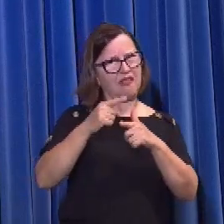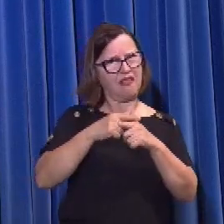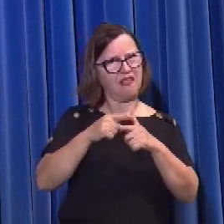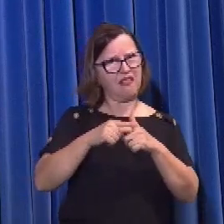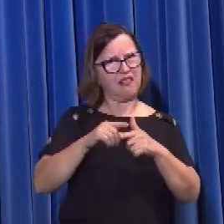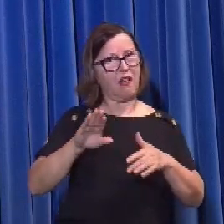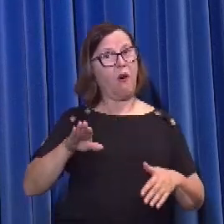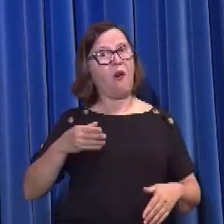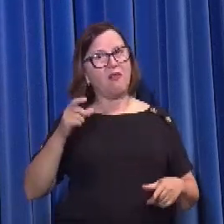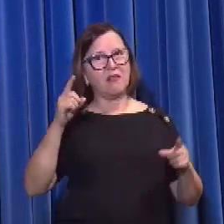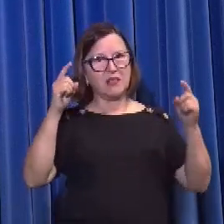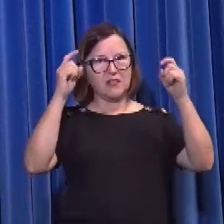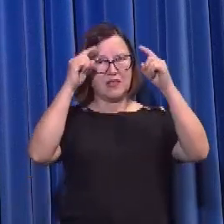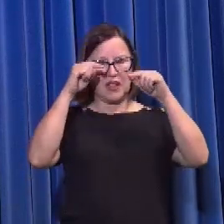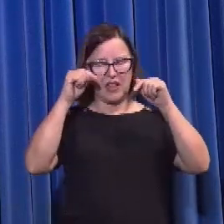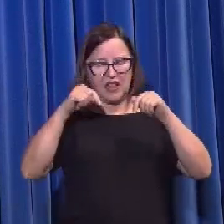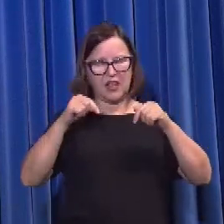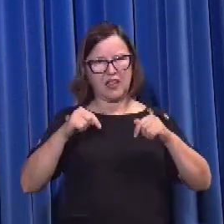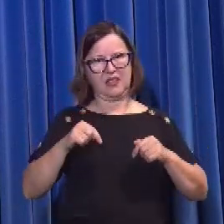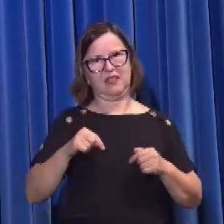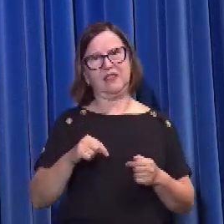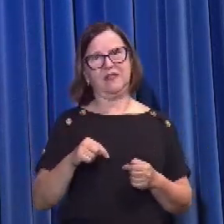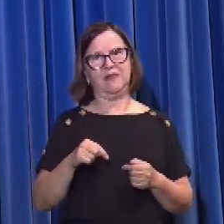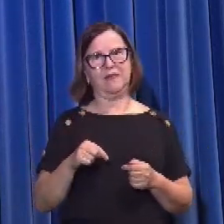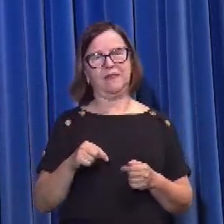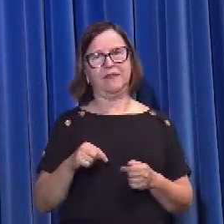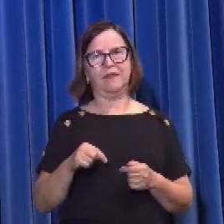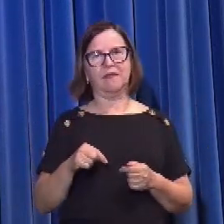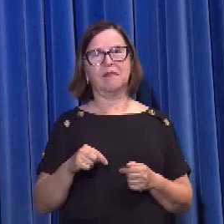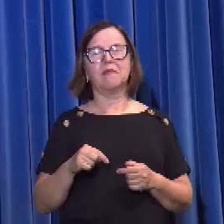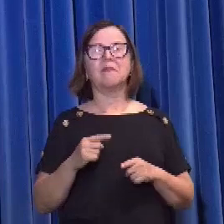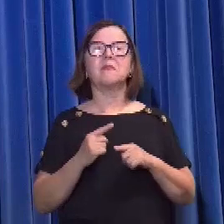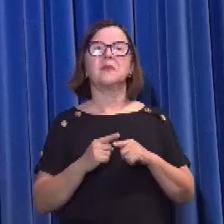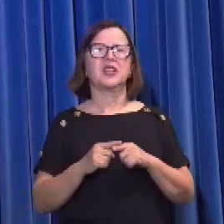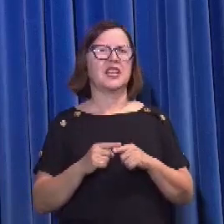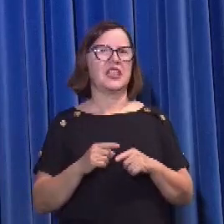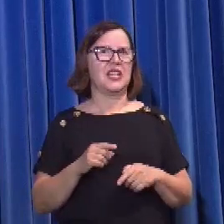ou dificuldades nessa vida por ser um cristão?